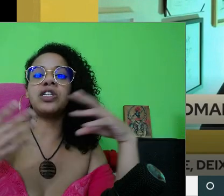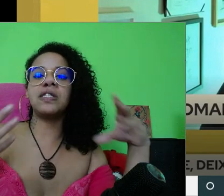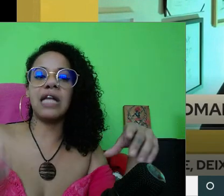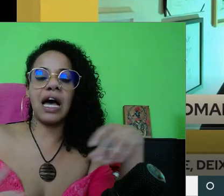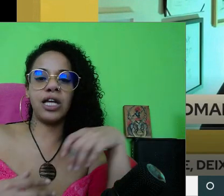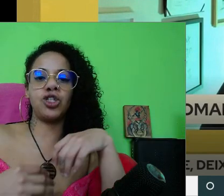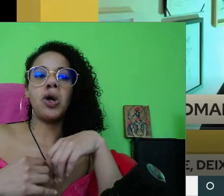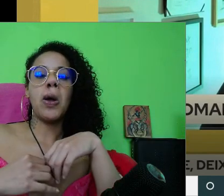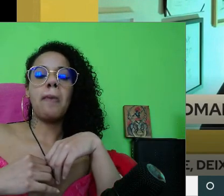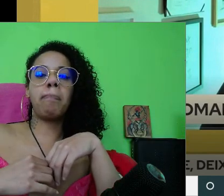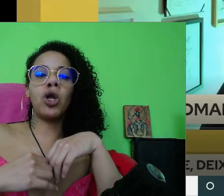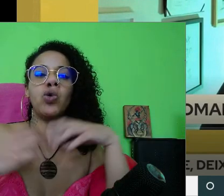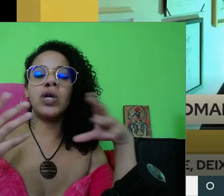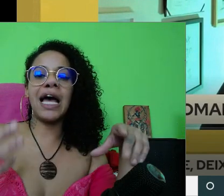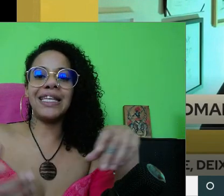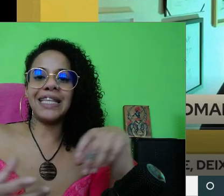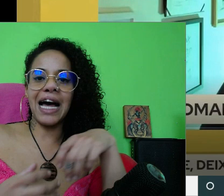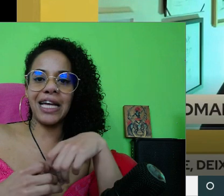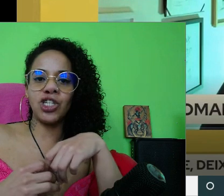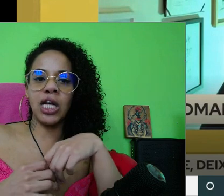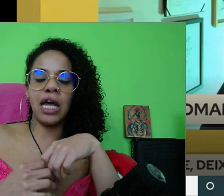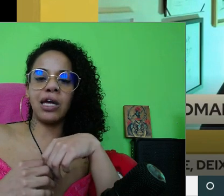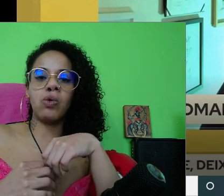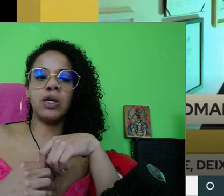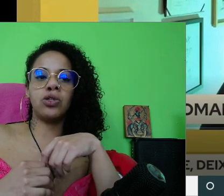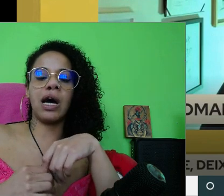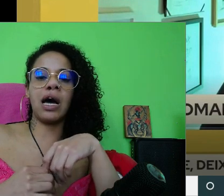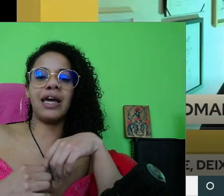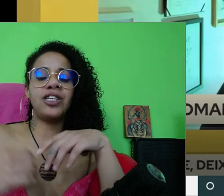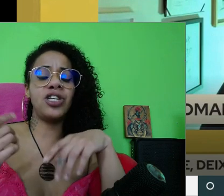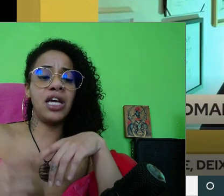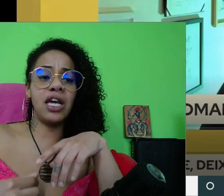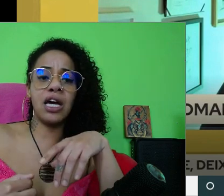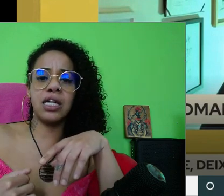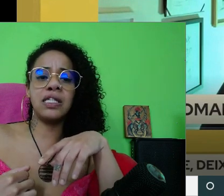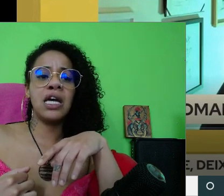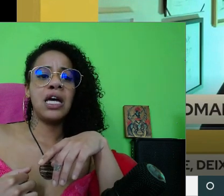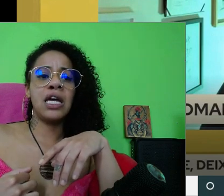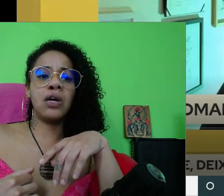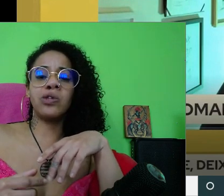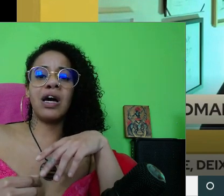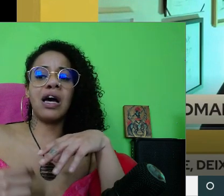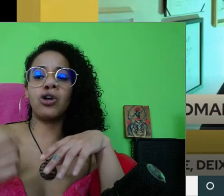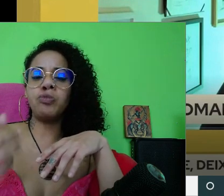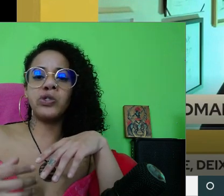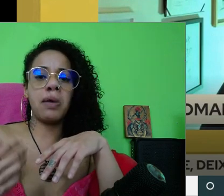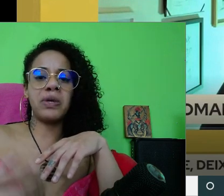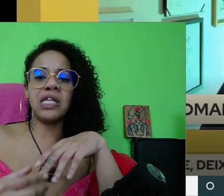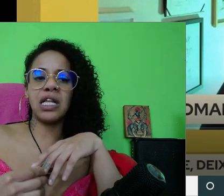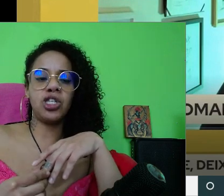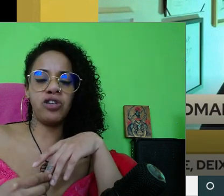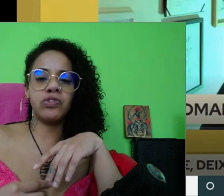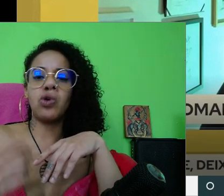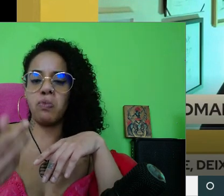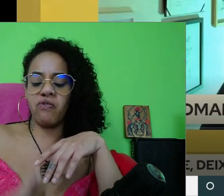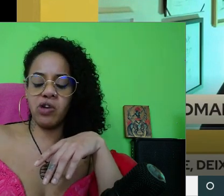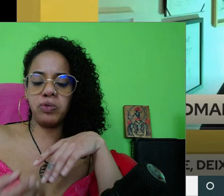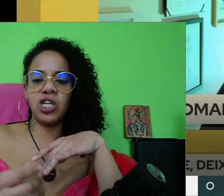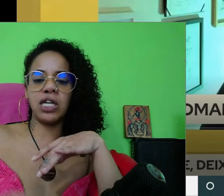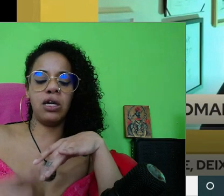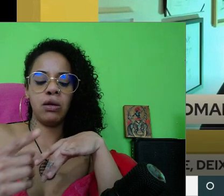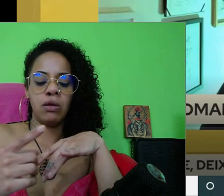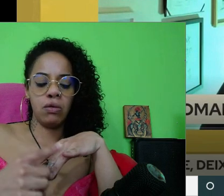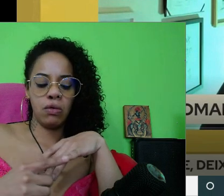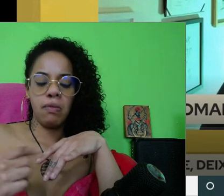diversidade pluralidade né enquanto a etnias enquanto a grupos representativos como